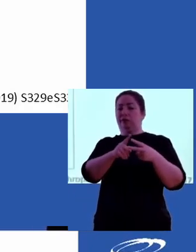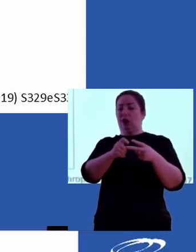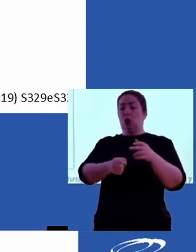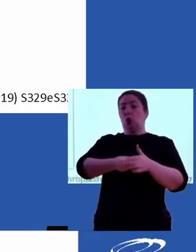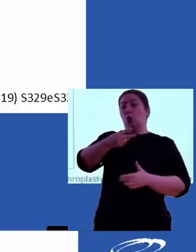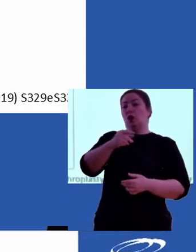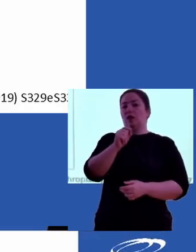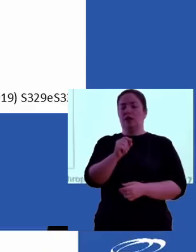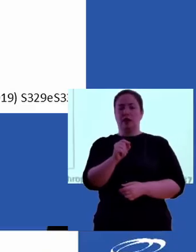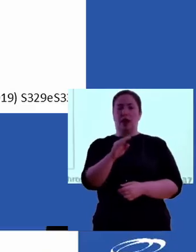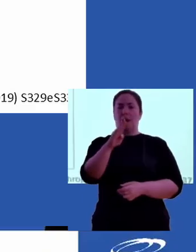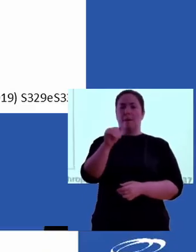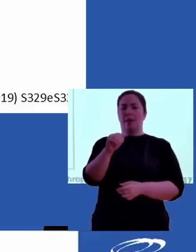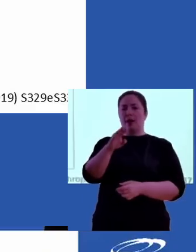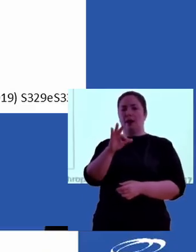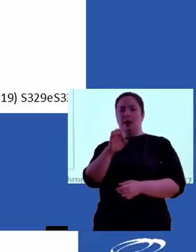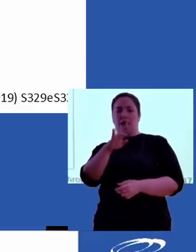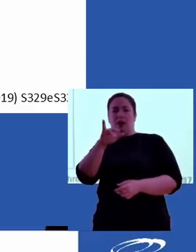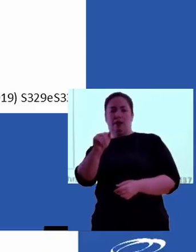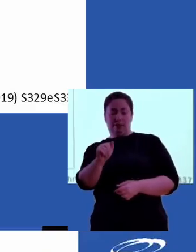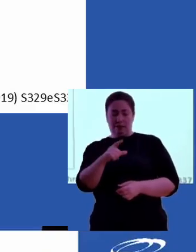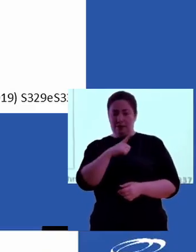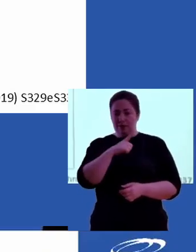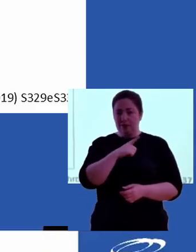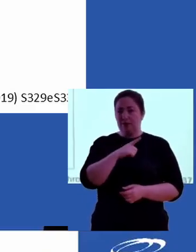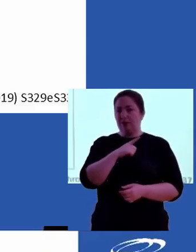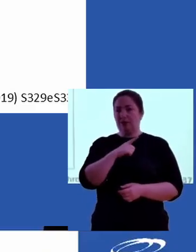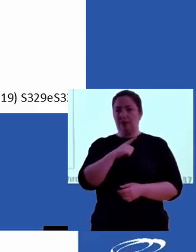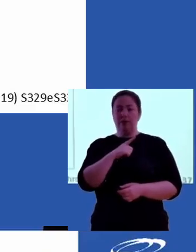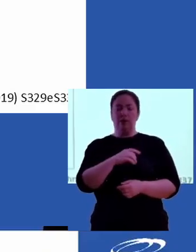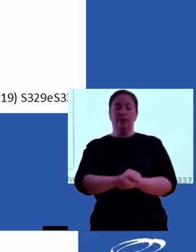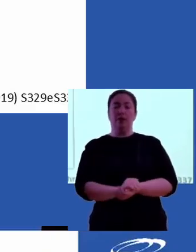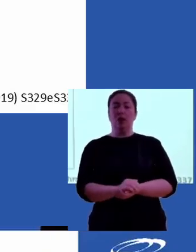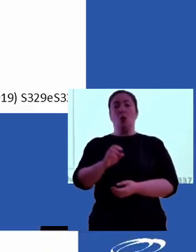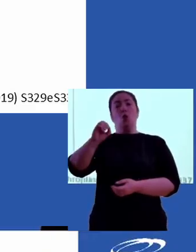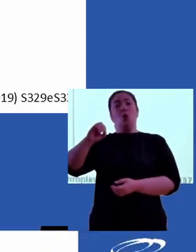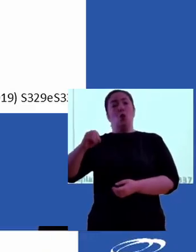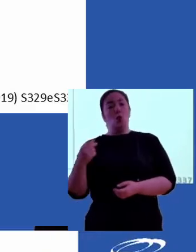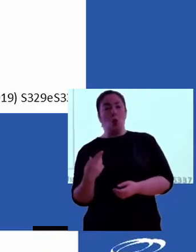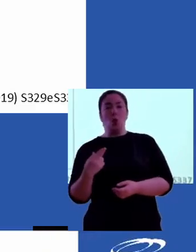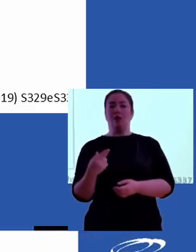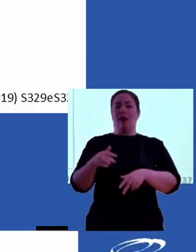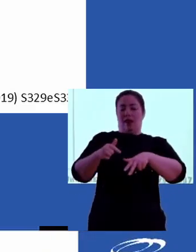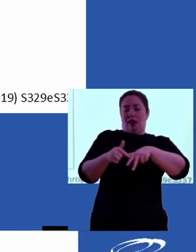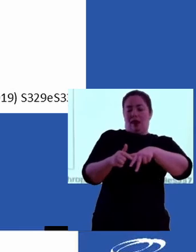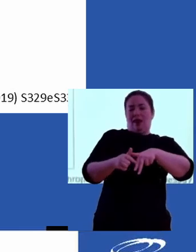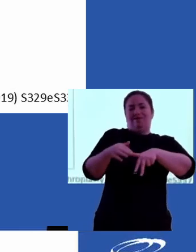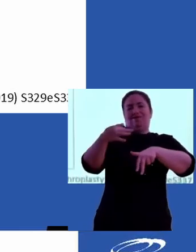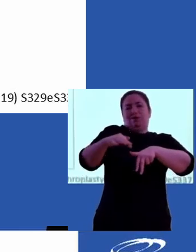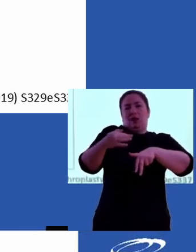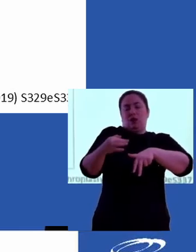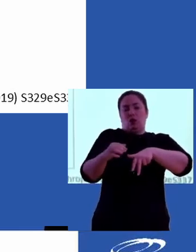mesmo micro-organismo fenotipicamente, gênero, espécie e antibiograma, ou a presença de fístula comunicando com a articulação